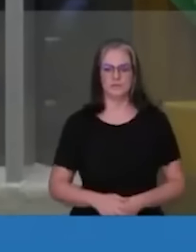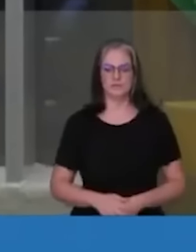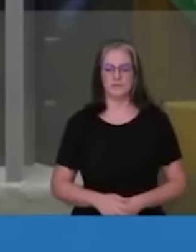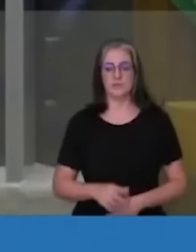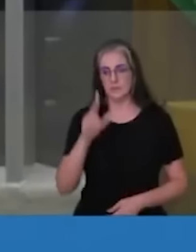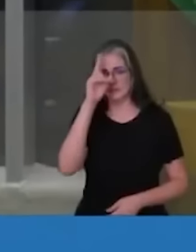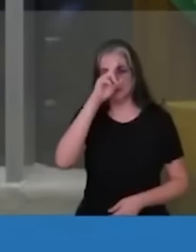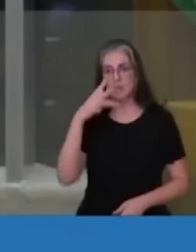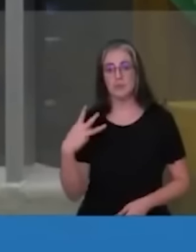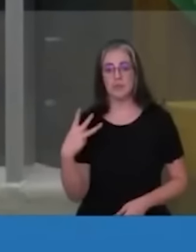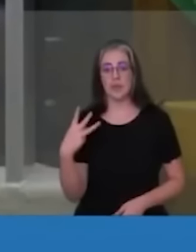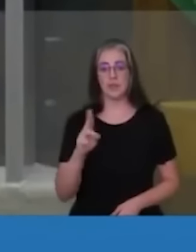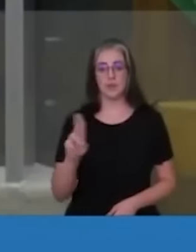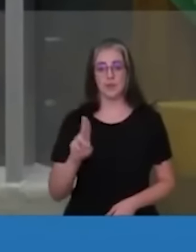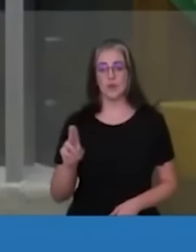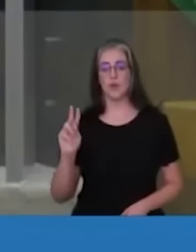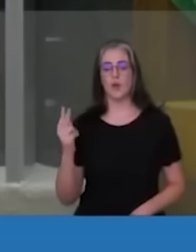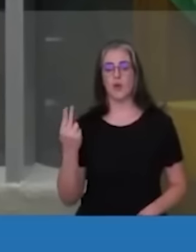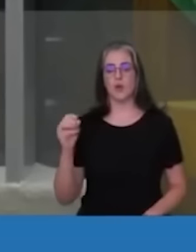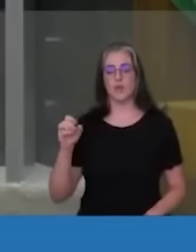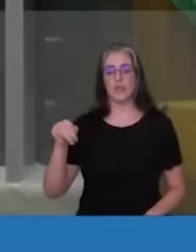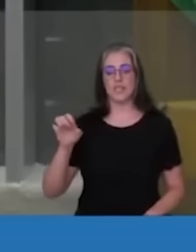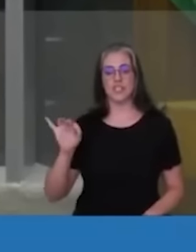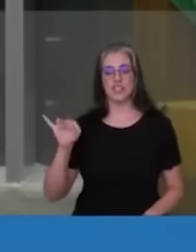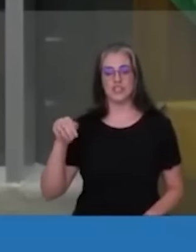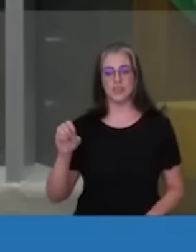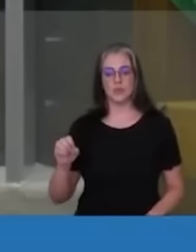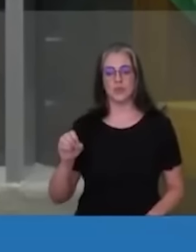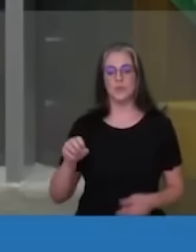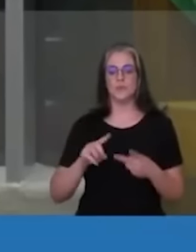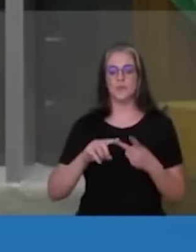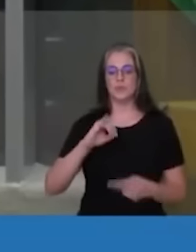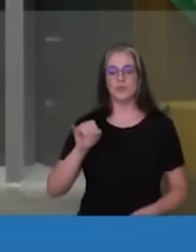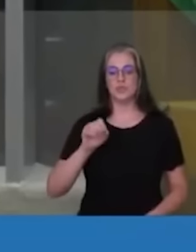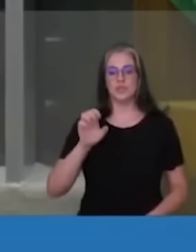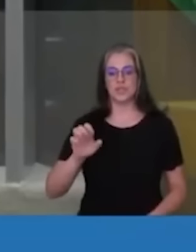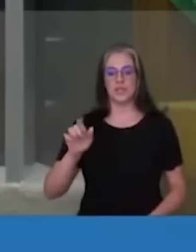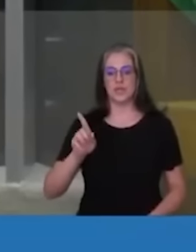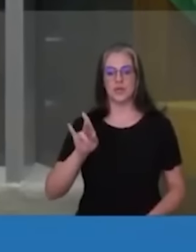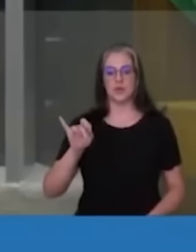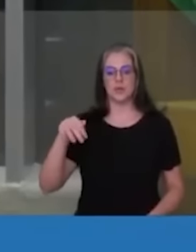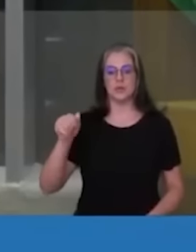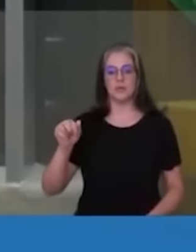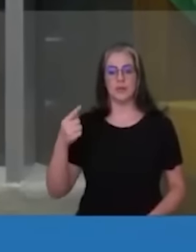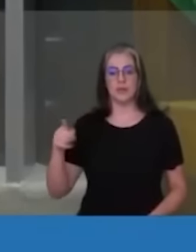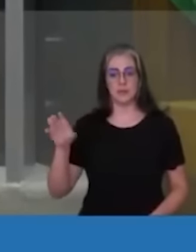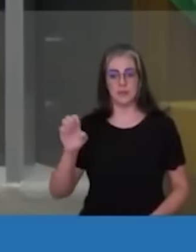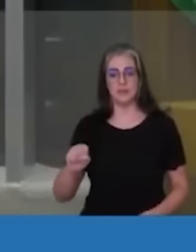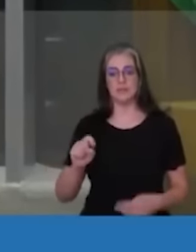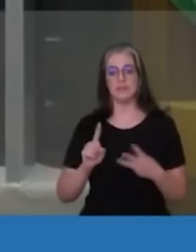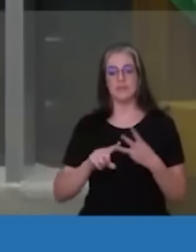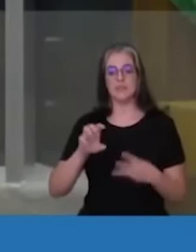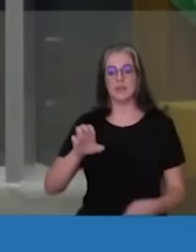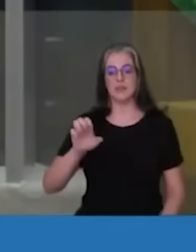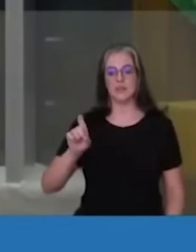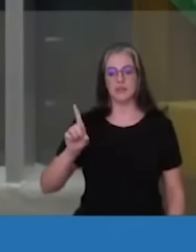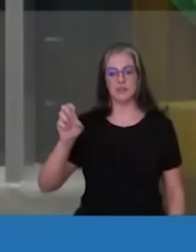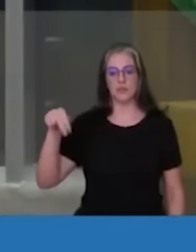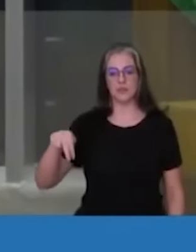deles honestino Guimarães o jovem José Guimarães da Faculdade de Filosofia de São Paulo e Edson Luiz